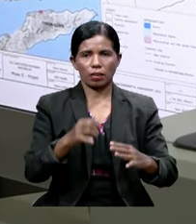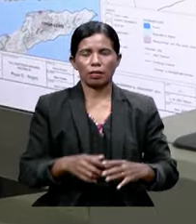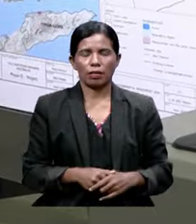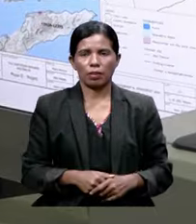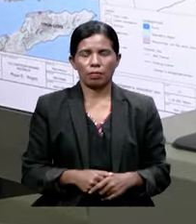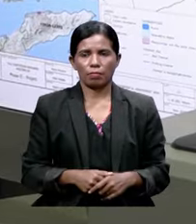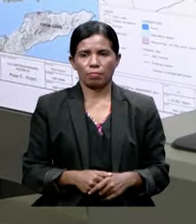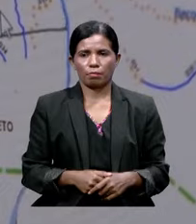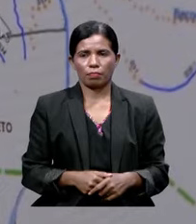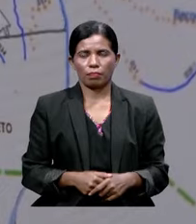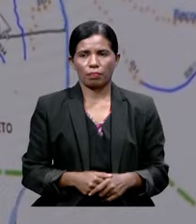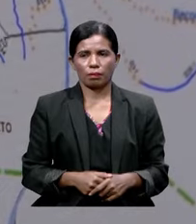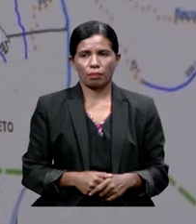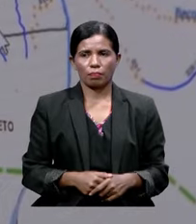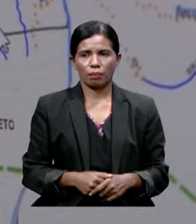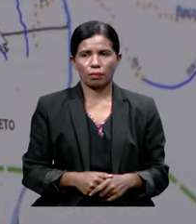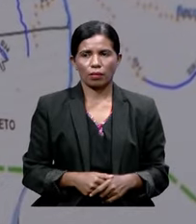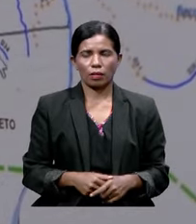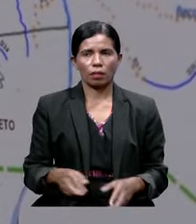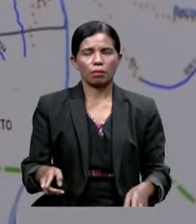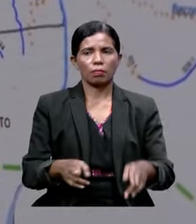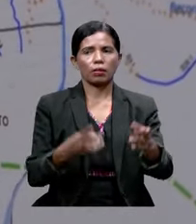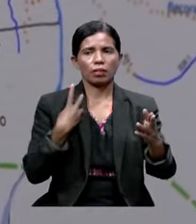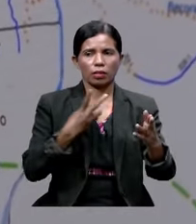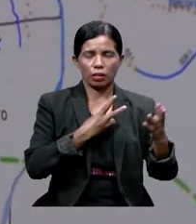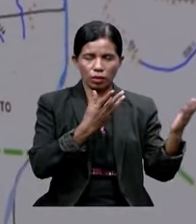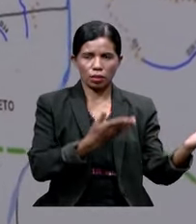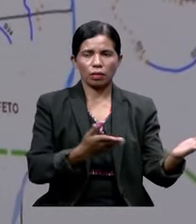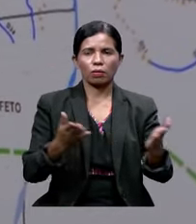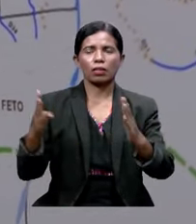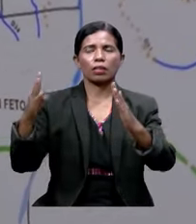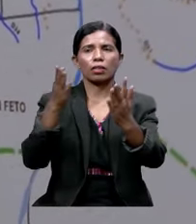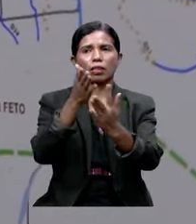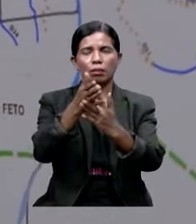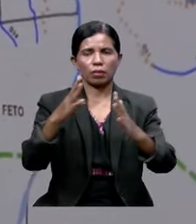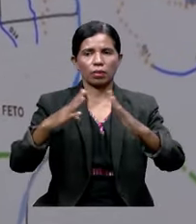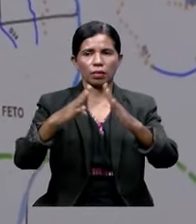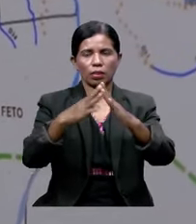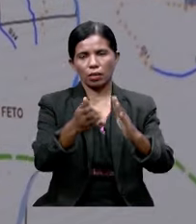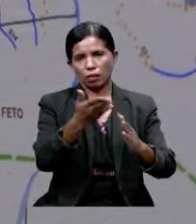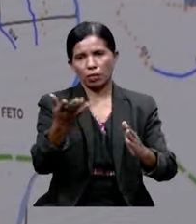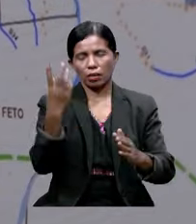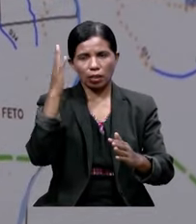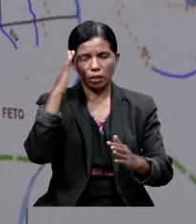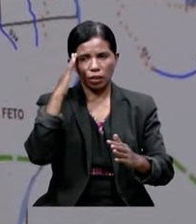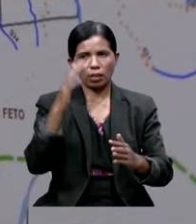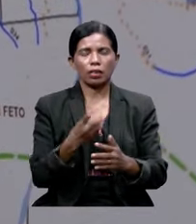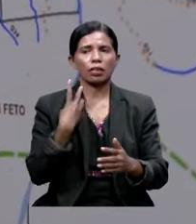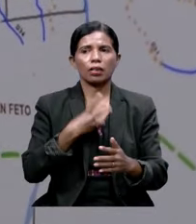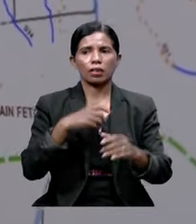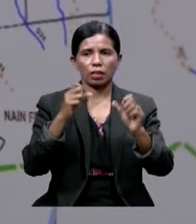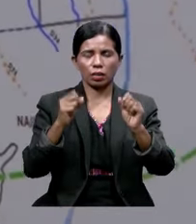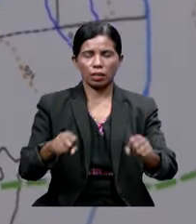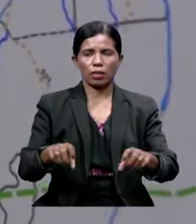Nem se monta nem ita lori tamo cidade de ita boa tira imagina. Ita tem que